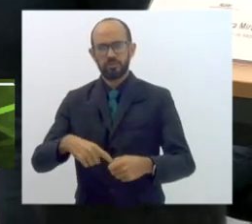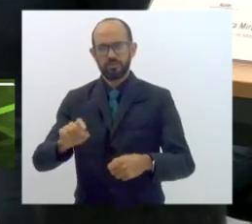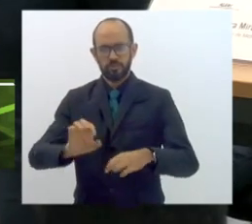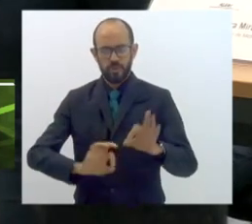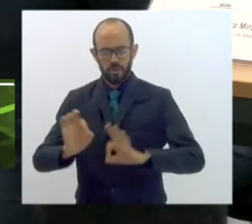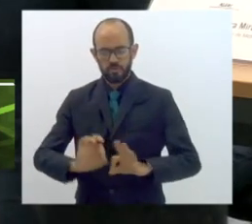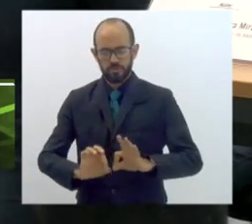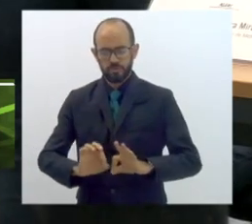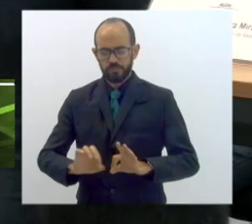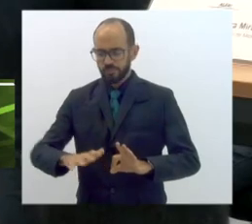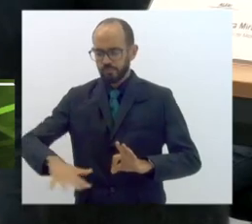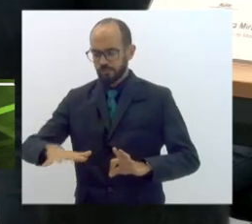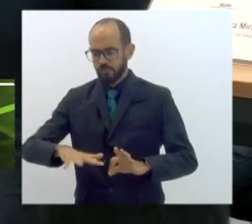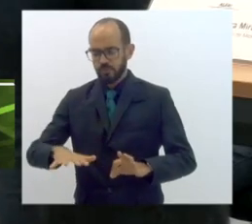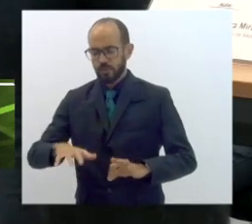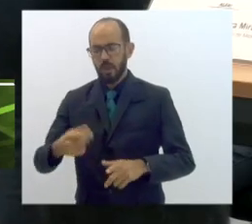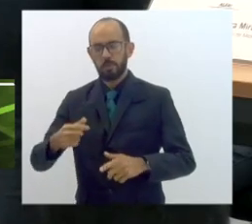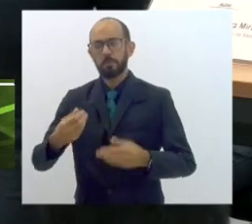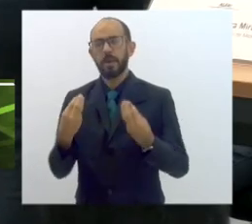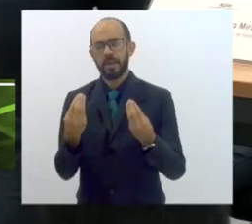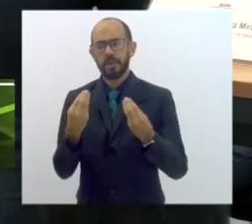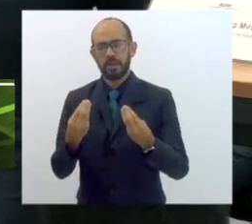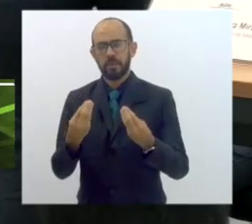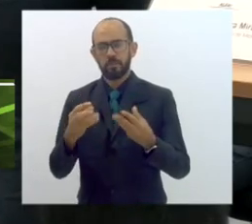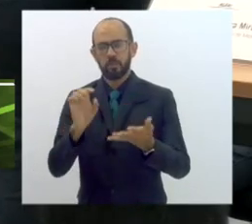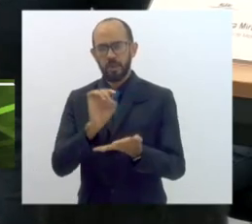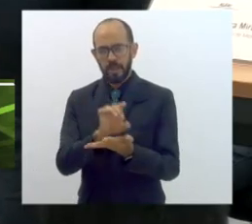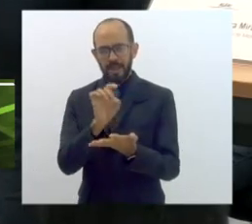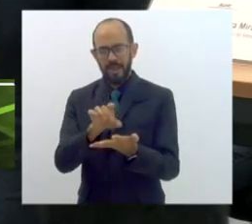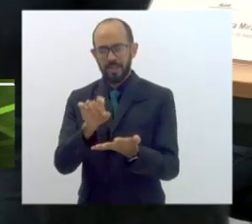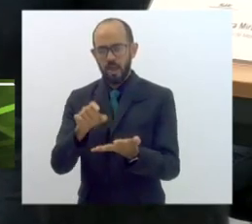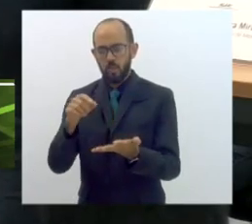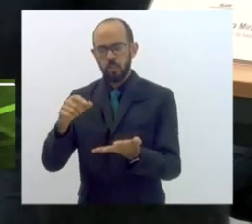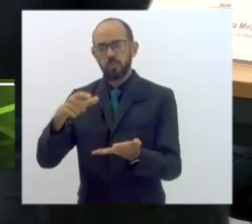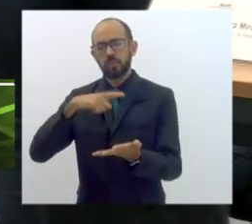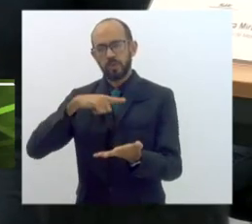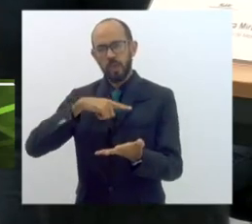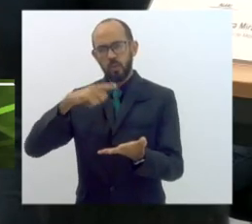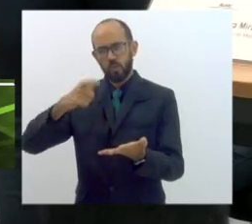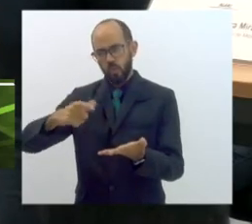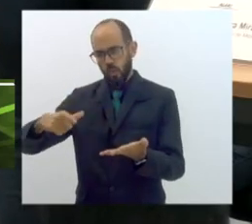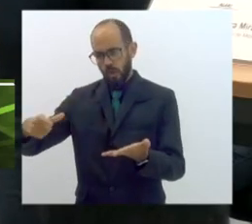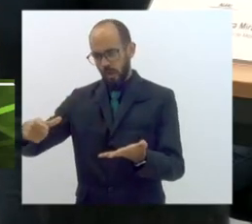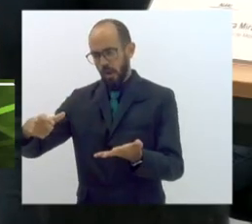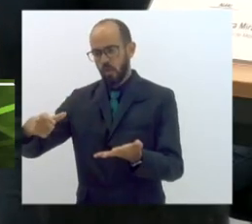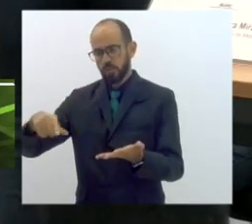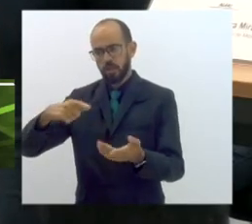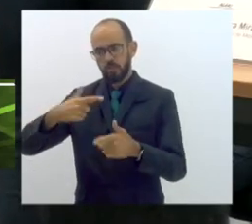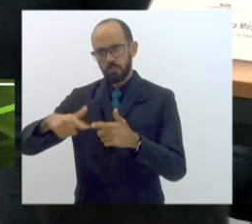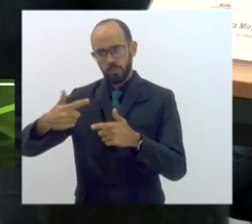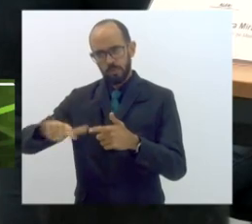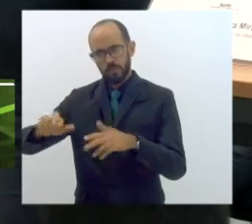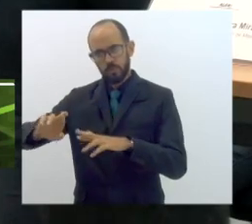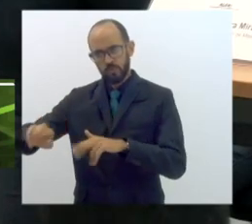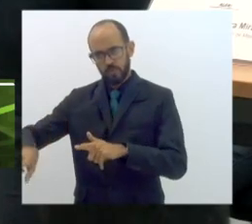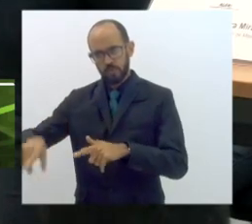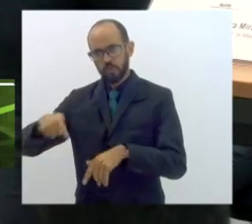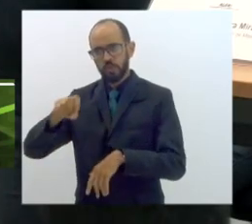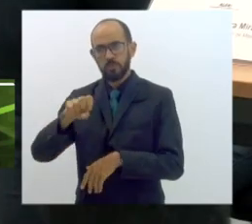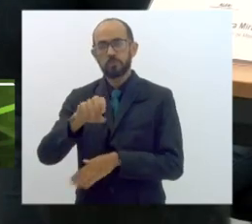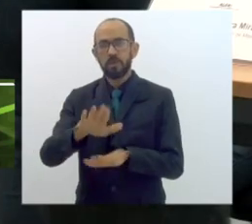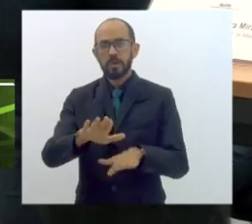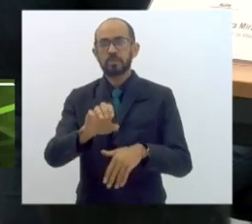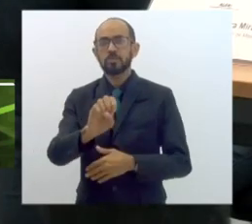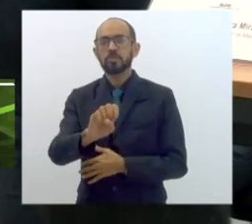regionalização, no sentido de que cada local realmente tem as suas necessidades. A gente vê a questão do SAMU, que é uma questão